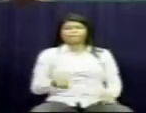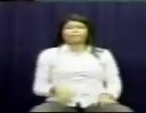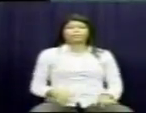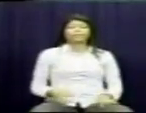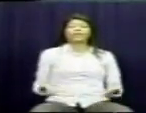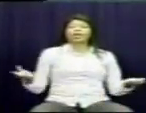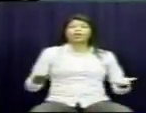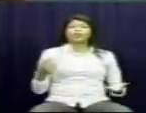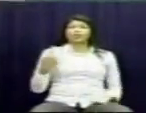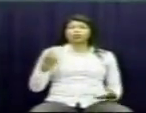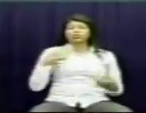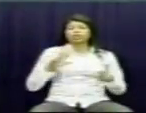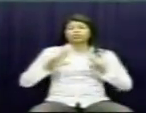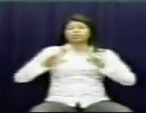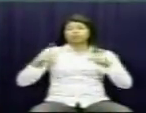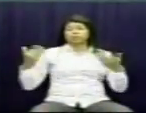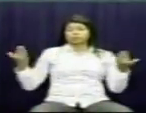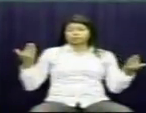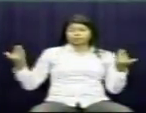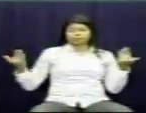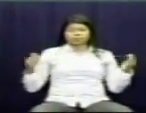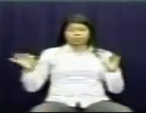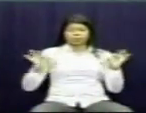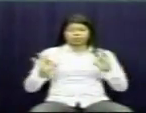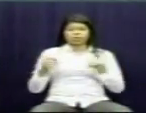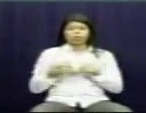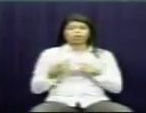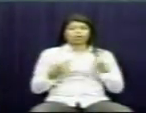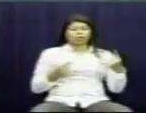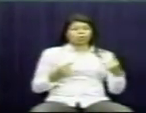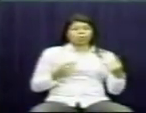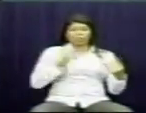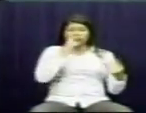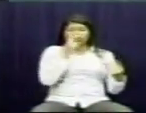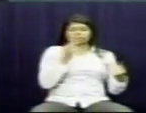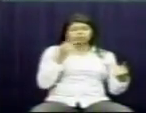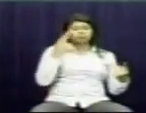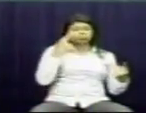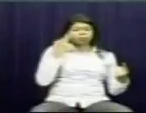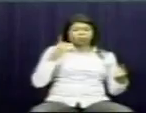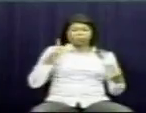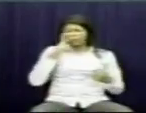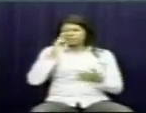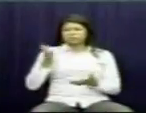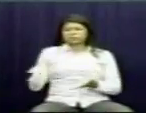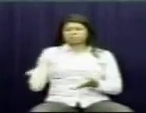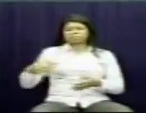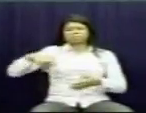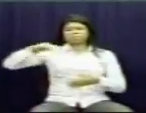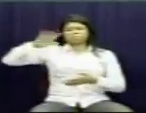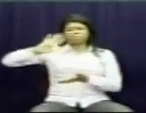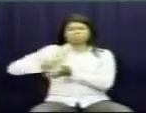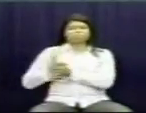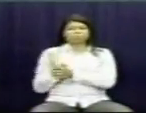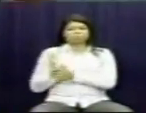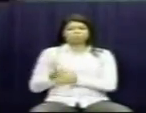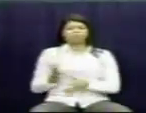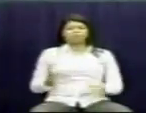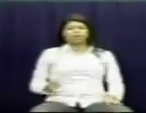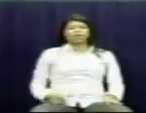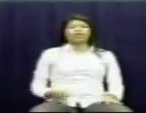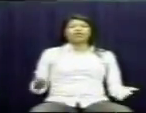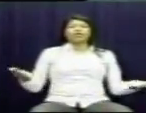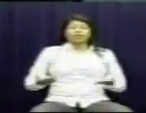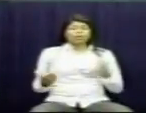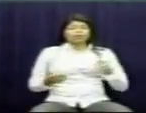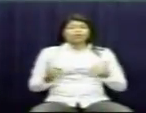projetos, e por isso que eu digo que o deles é menos oportunista, é que o deles seria uma regra para qualquer curso. Já